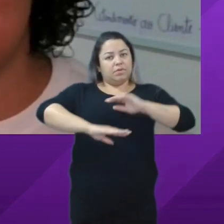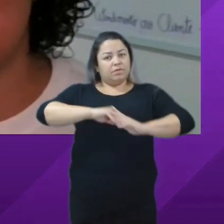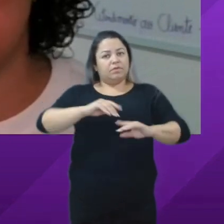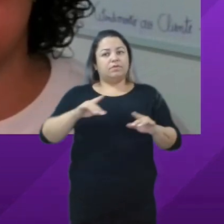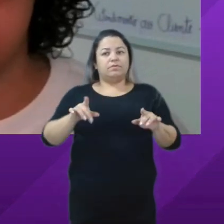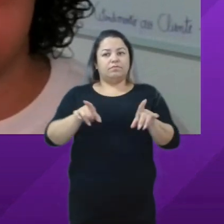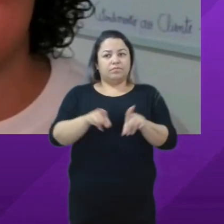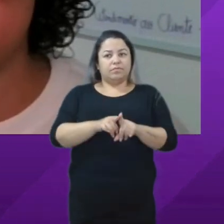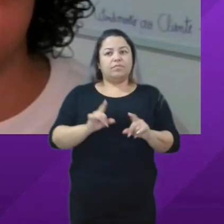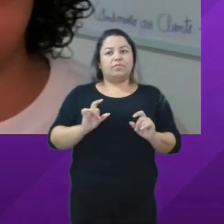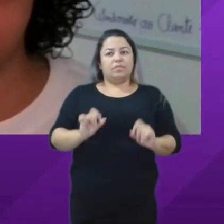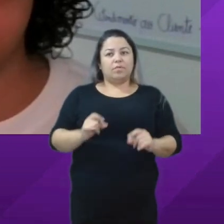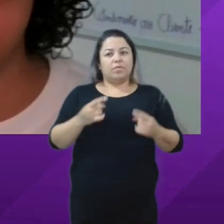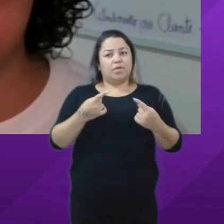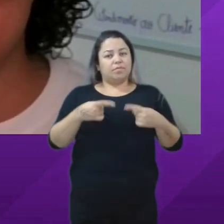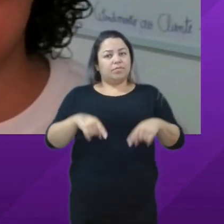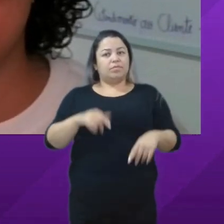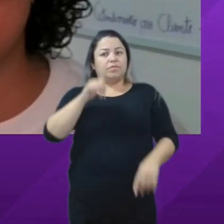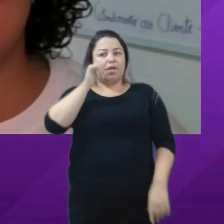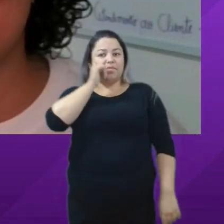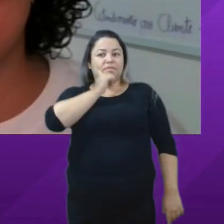pensar política para as mulheres.